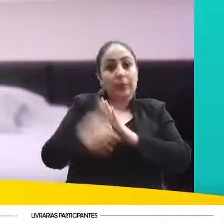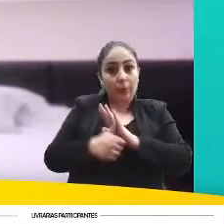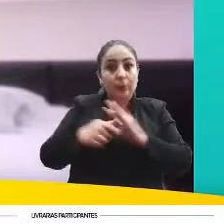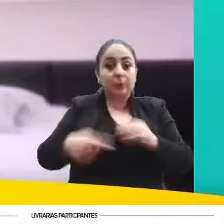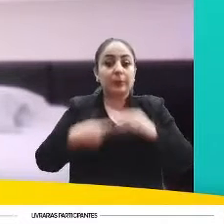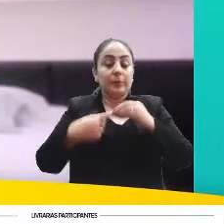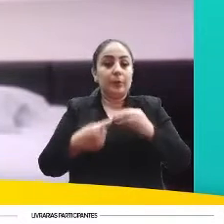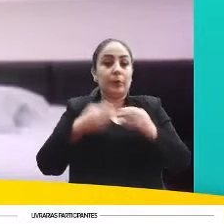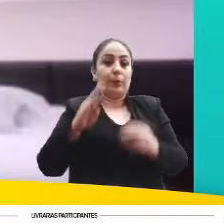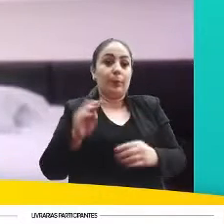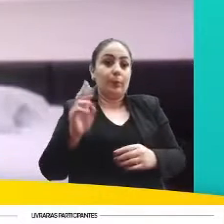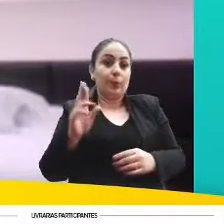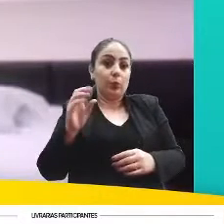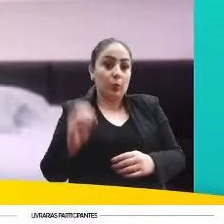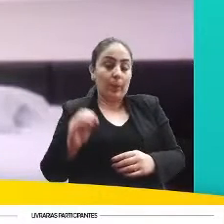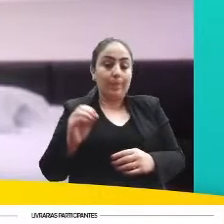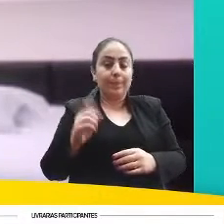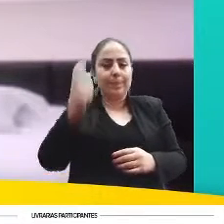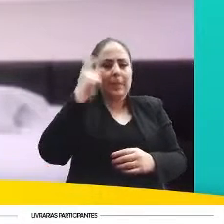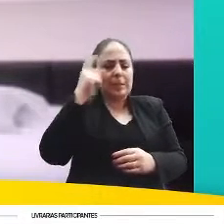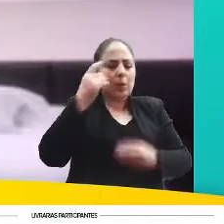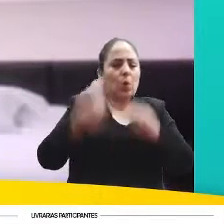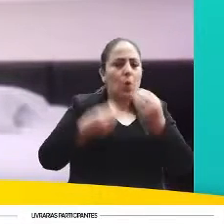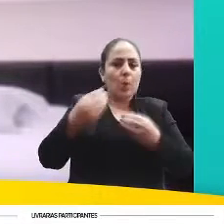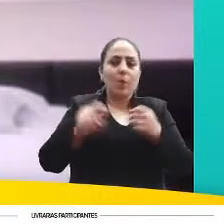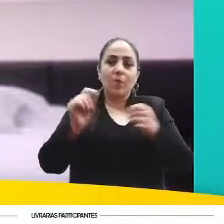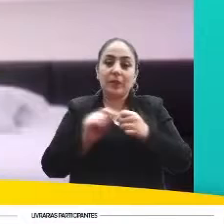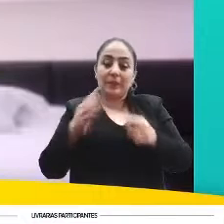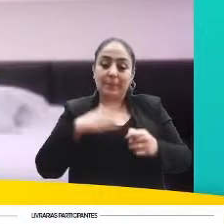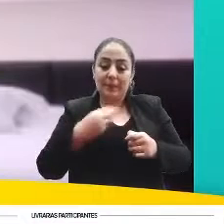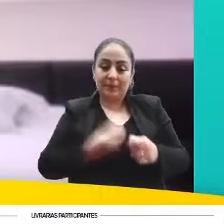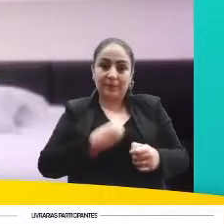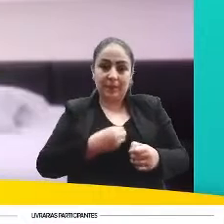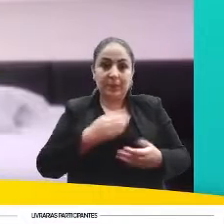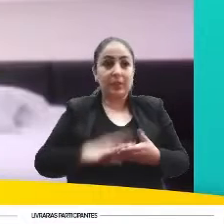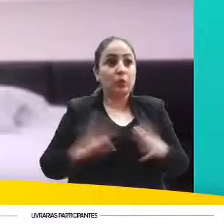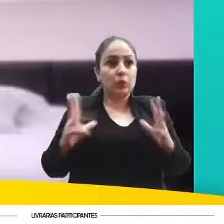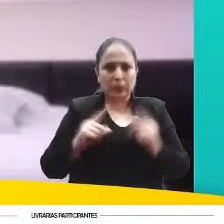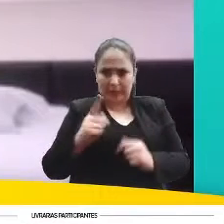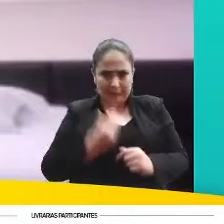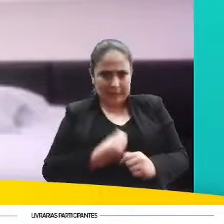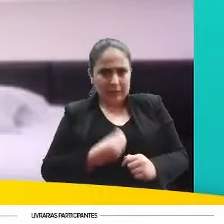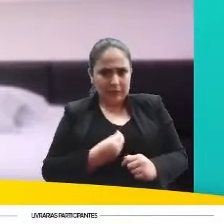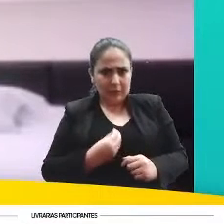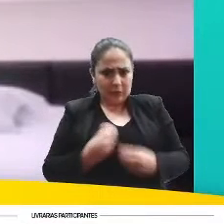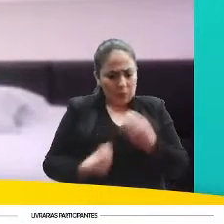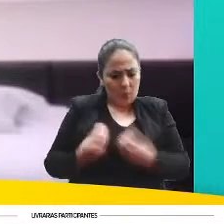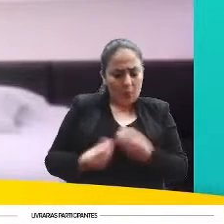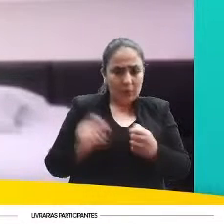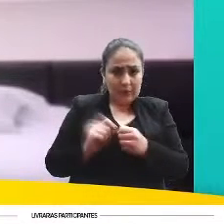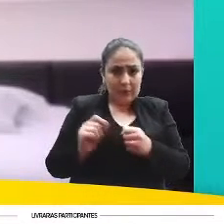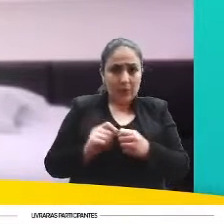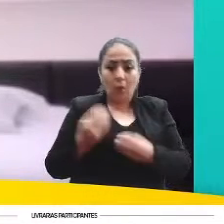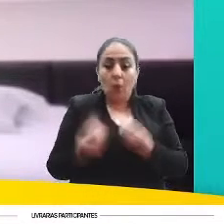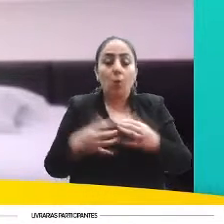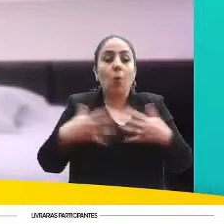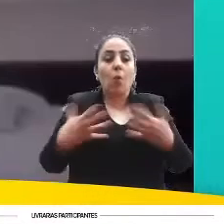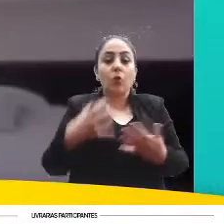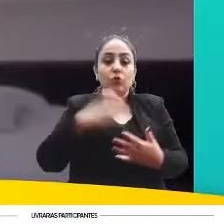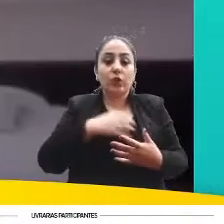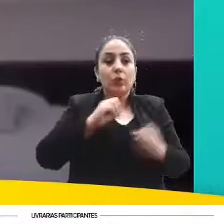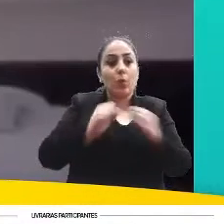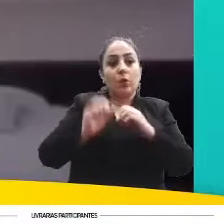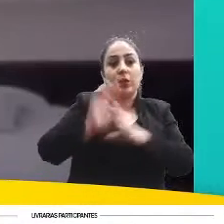Bruno, pensando como é que eu aplico isso na minha vida? Isso aqui tem aplicação na minha vida? De que forma isso pode